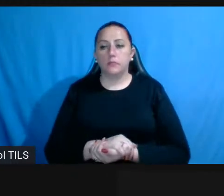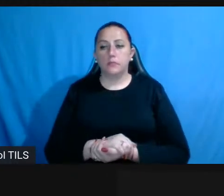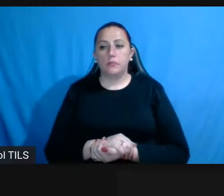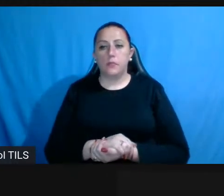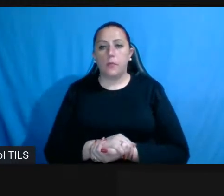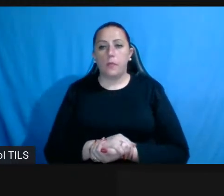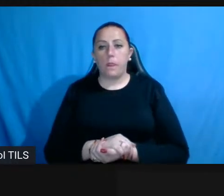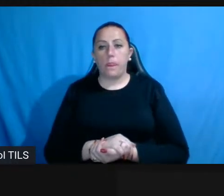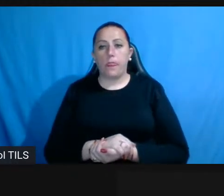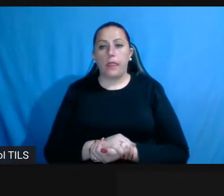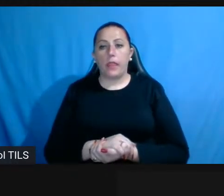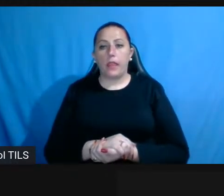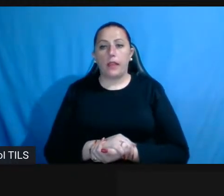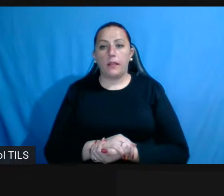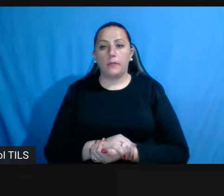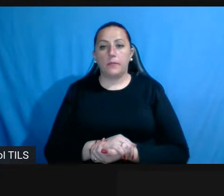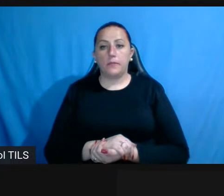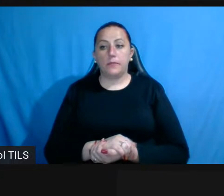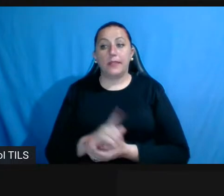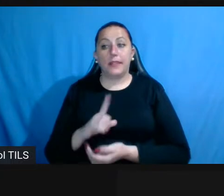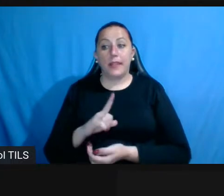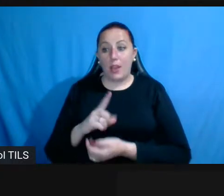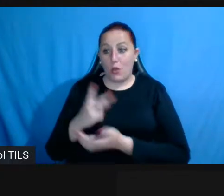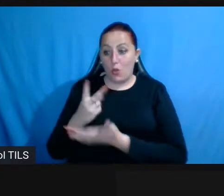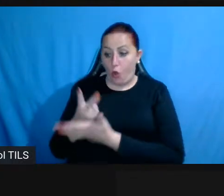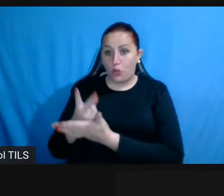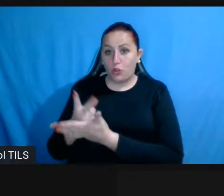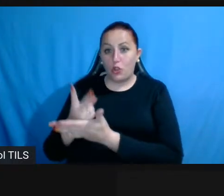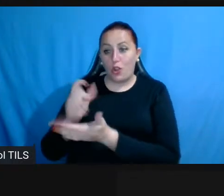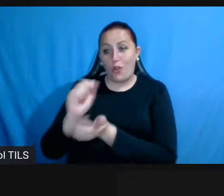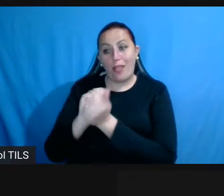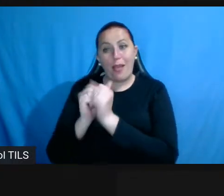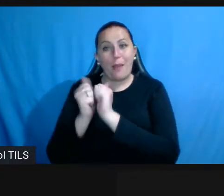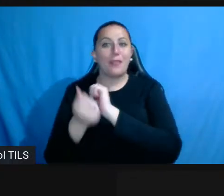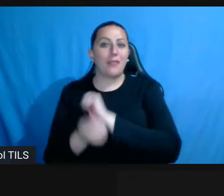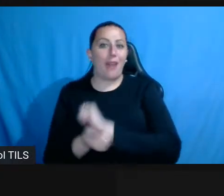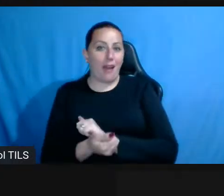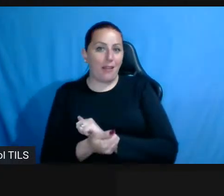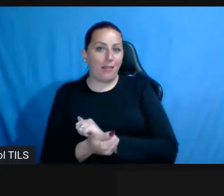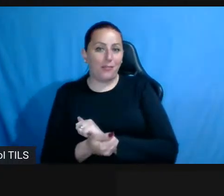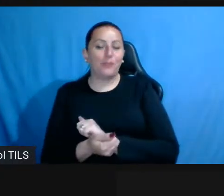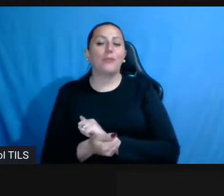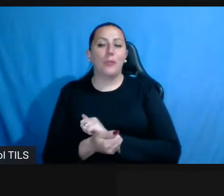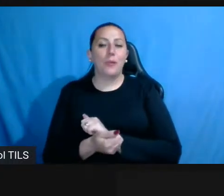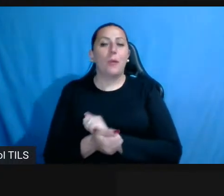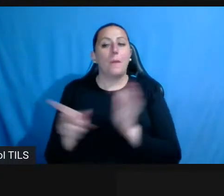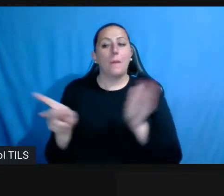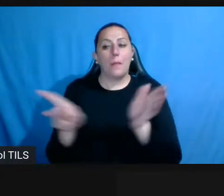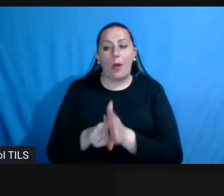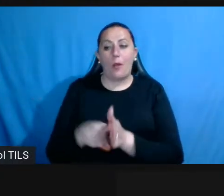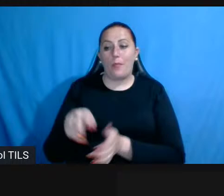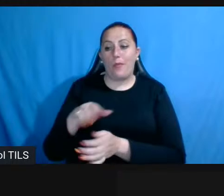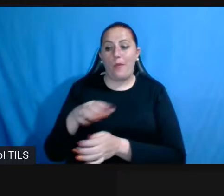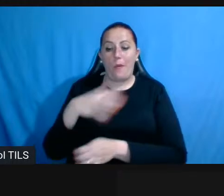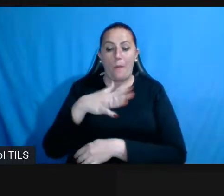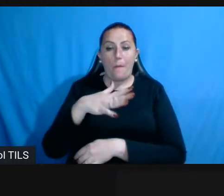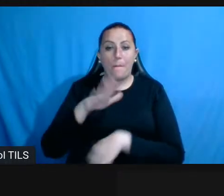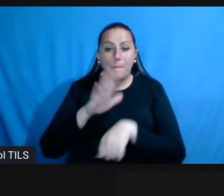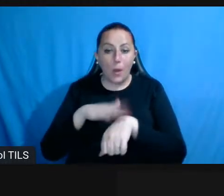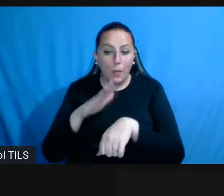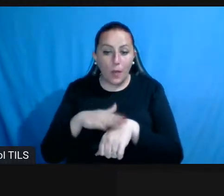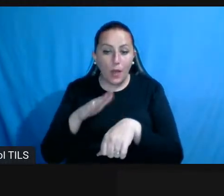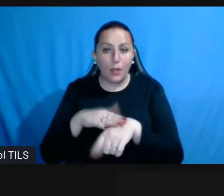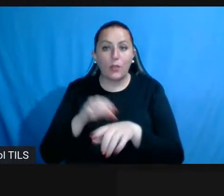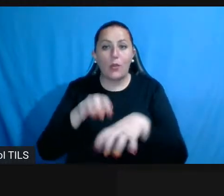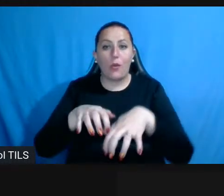um curso, por exemplo, assim, o contínuo adaptado para esse cenário remoto, que muito nos